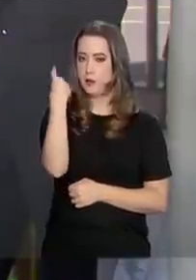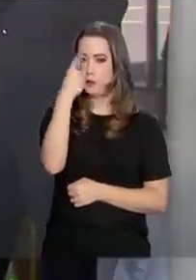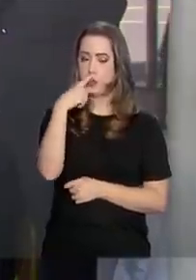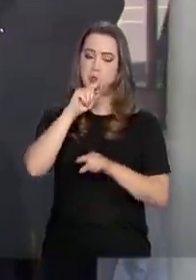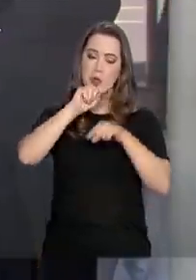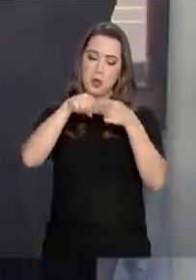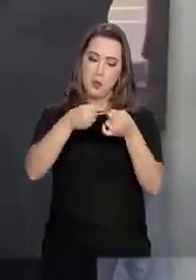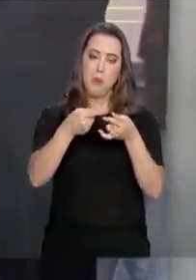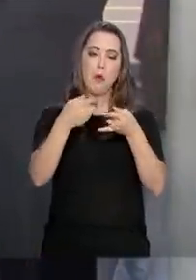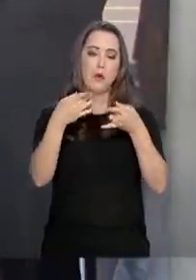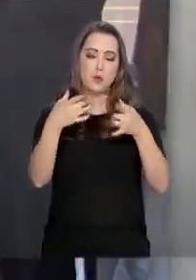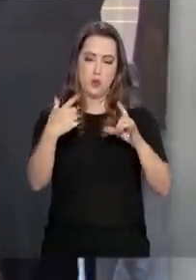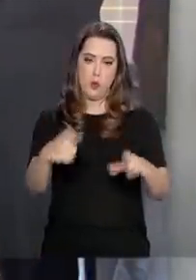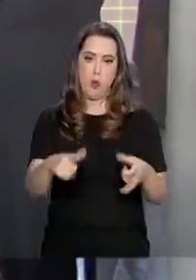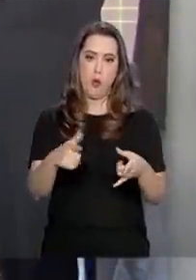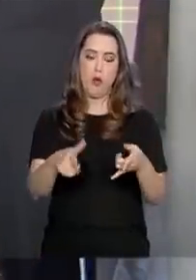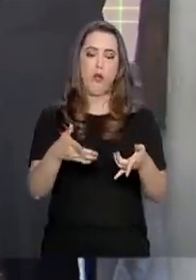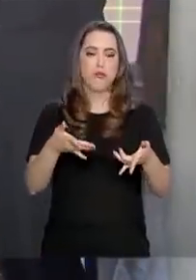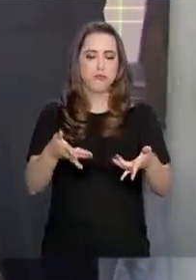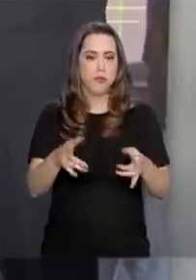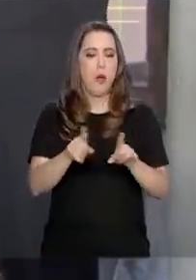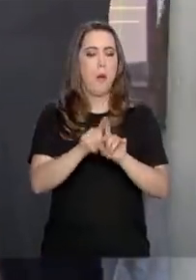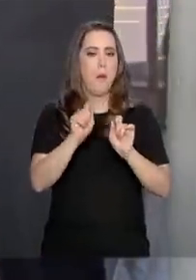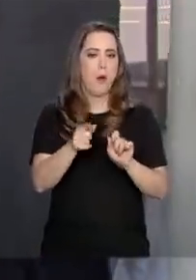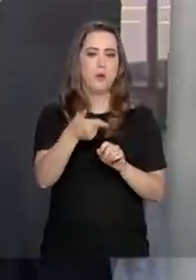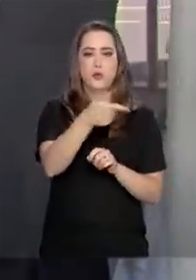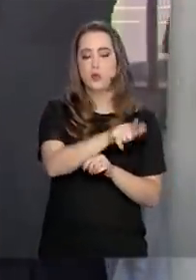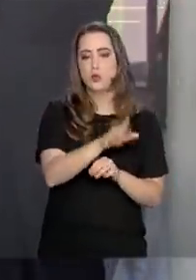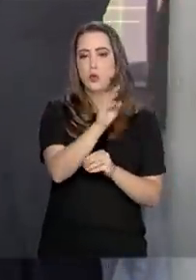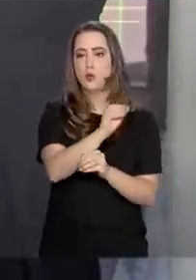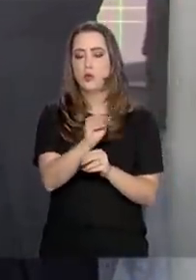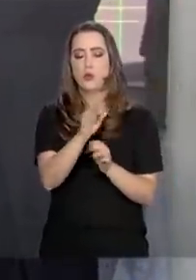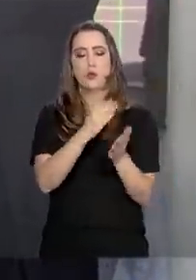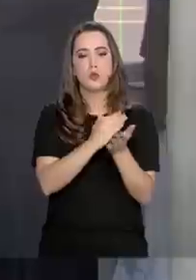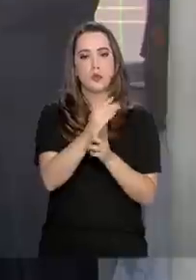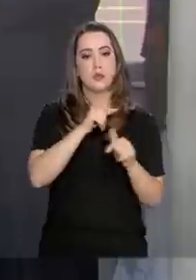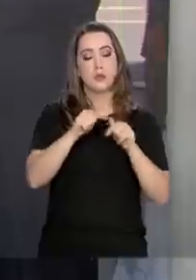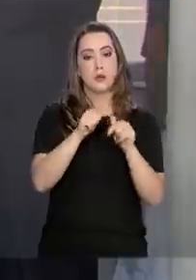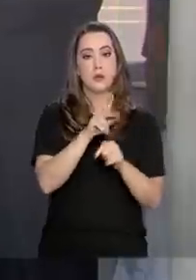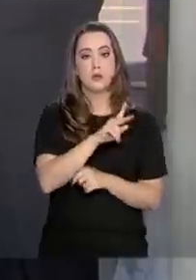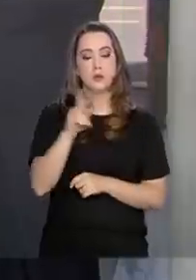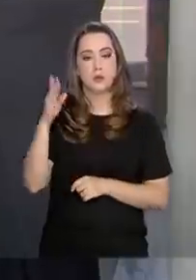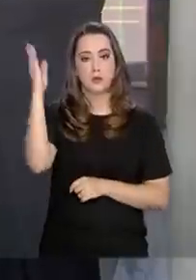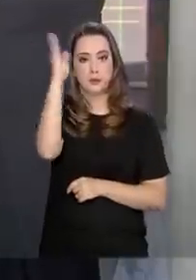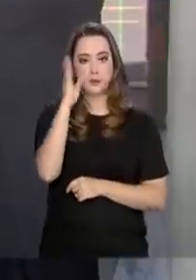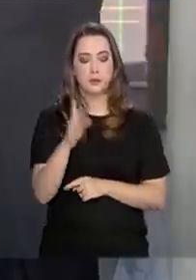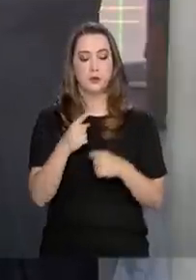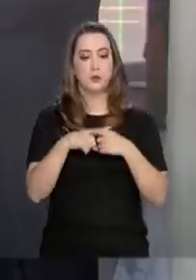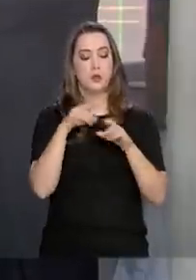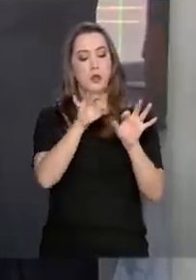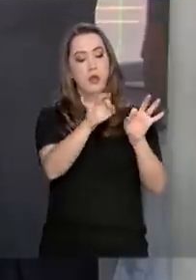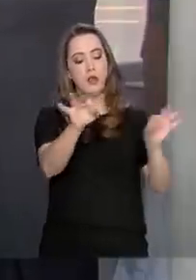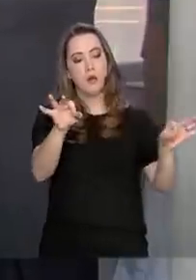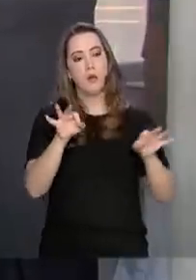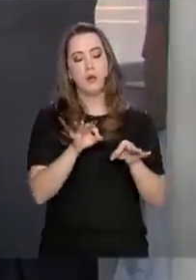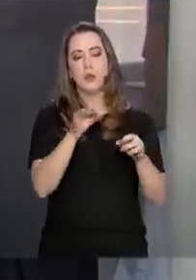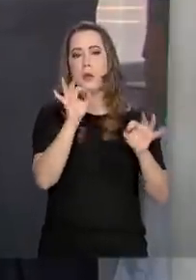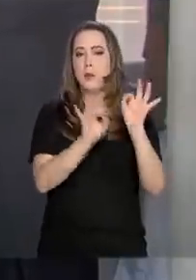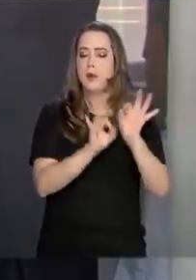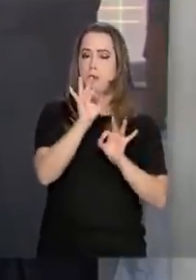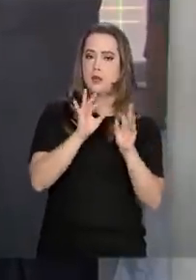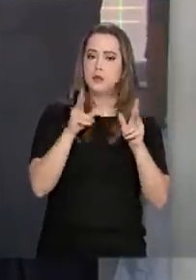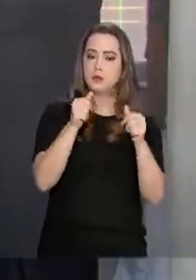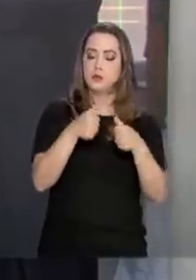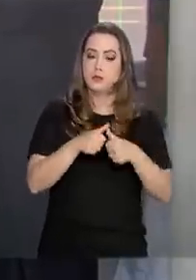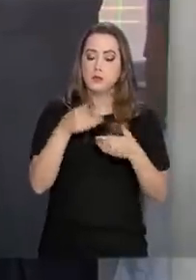para o quarto e aí pode retomar as atividades de presidente da República, já que um gabinete foi montado pelo Palácio do Planalto,